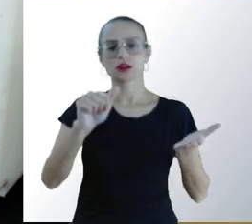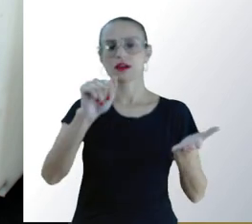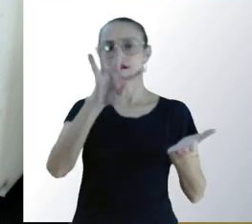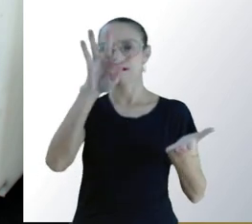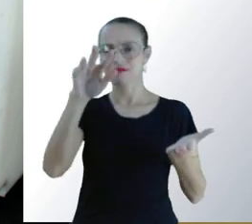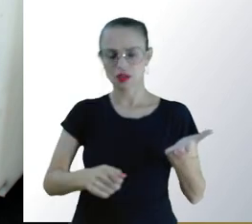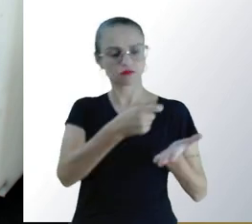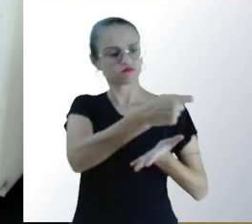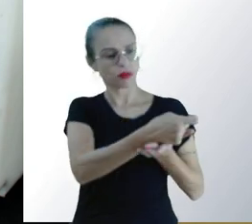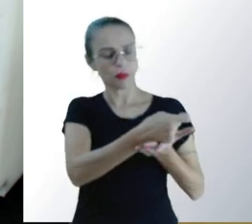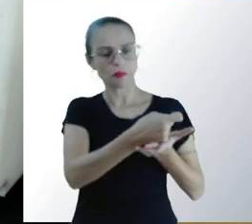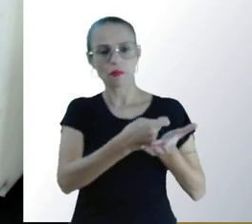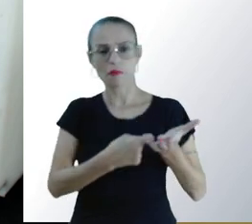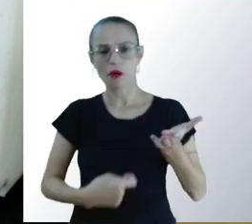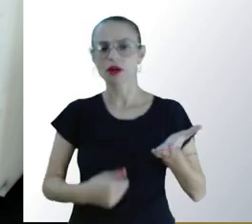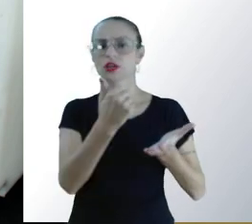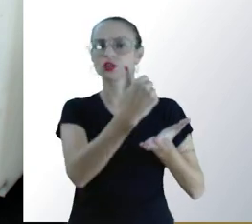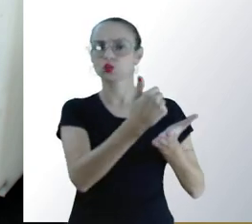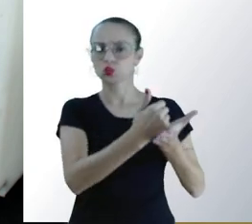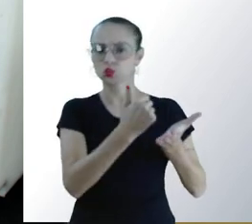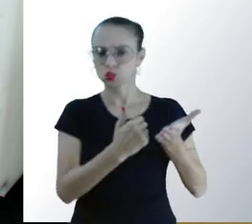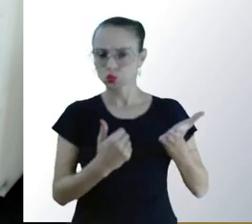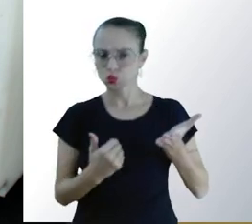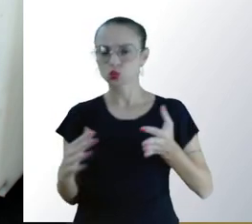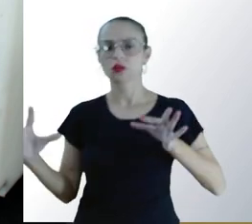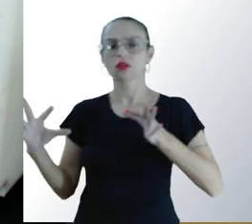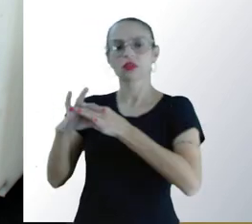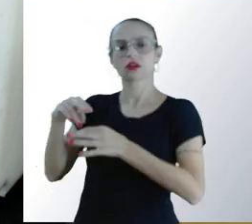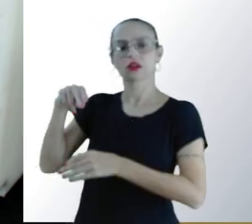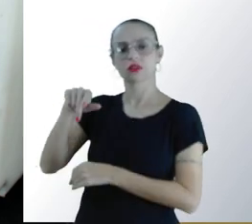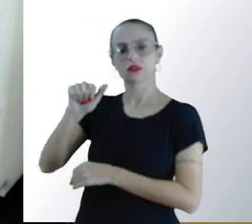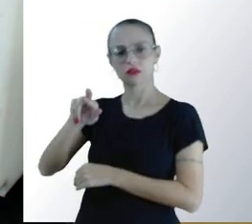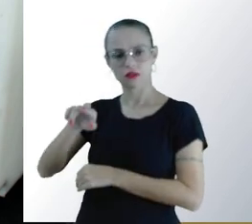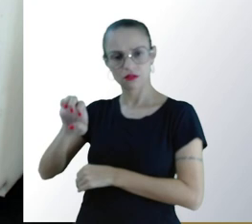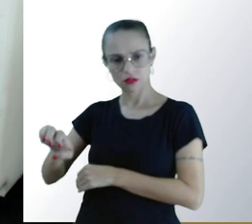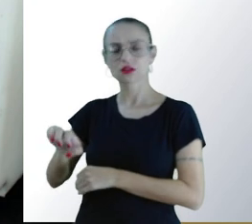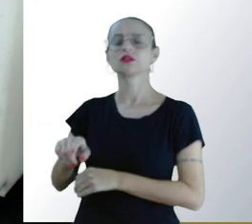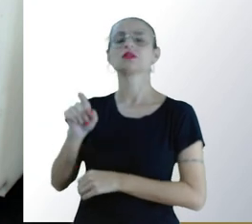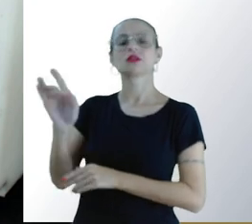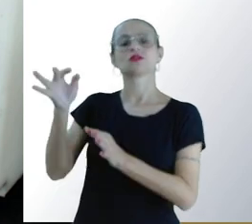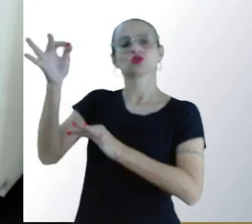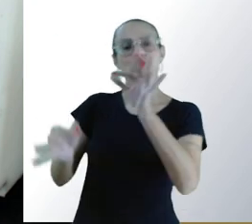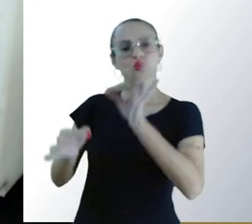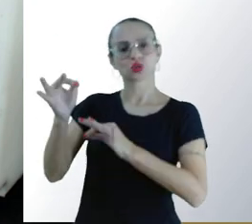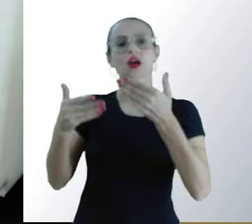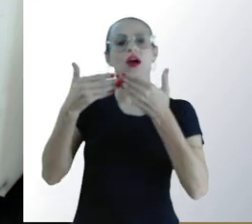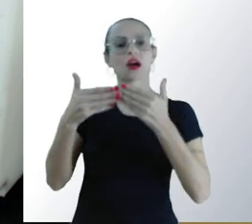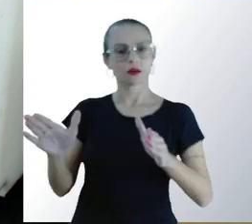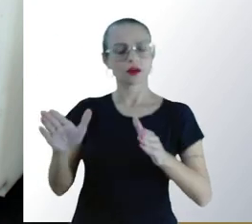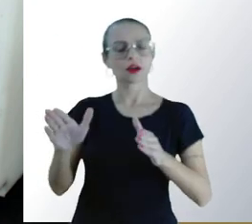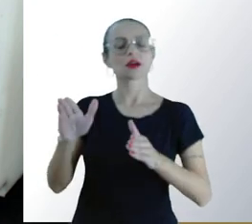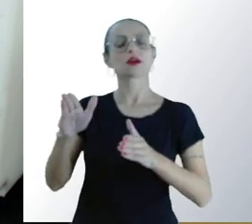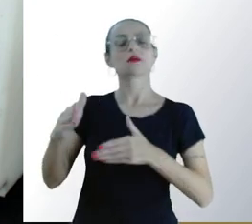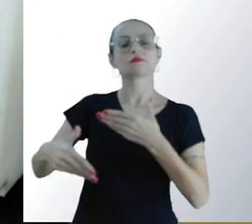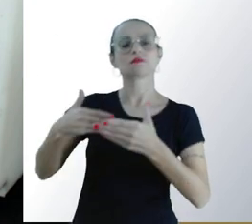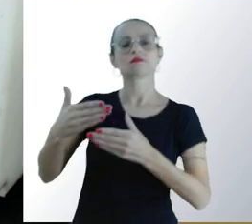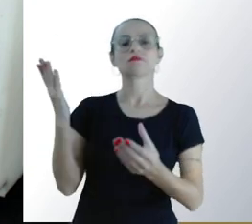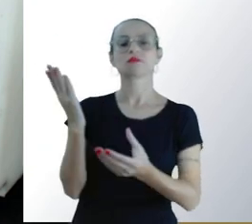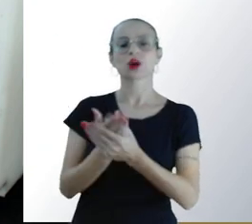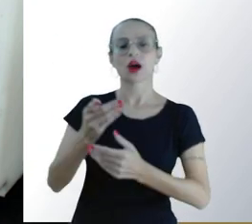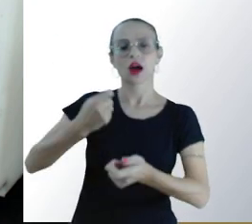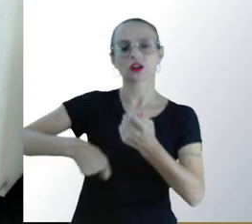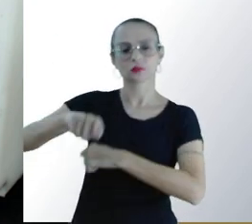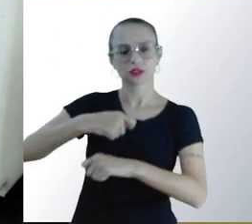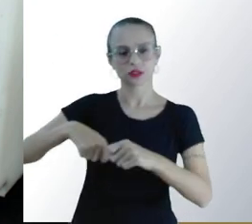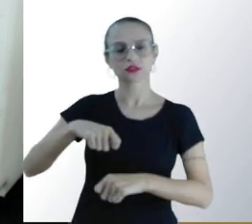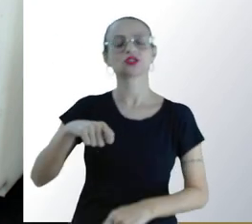processo, vai fazer um protocolado via NRE e vai chegar até o jurídico, provavelmente, para abrir processo administrativo, porque também